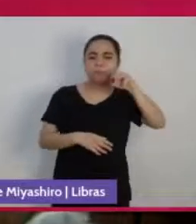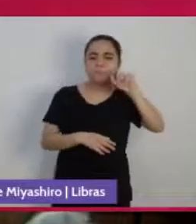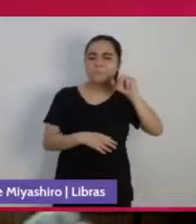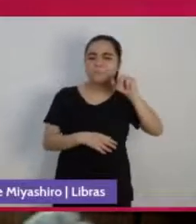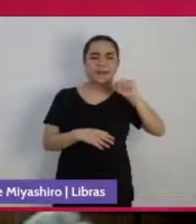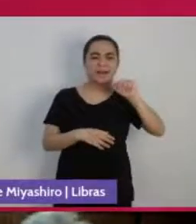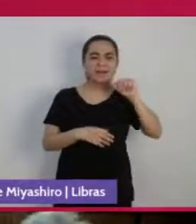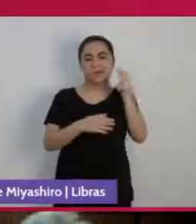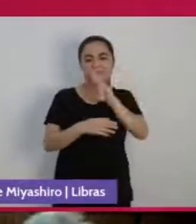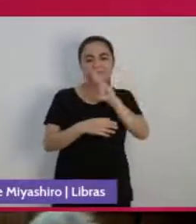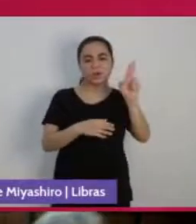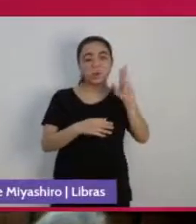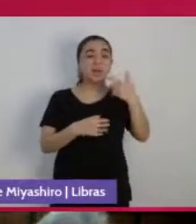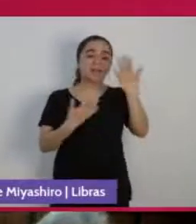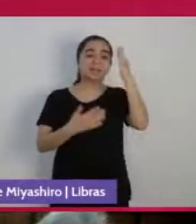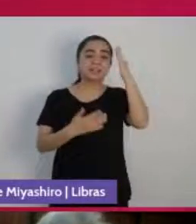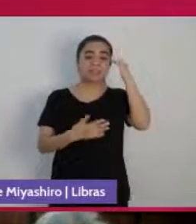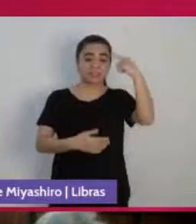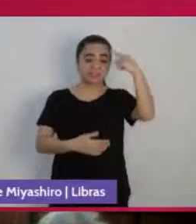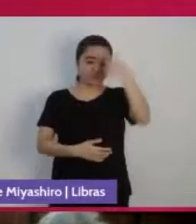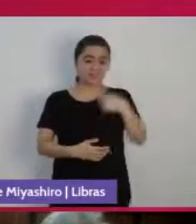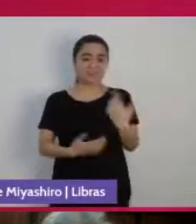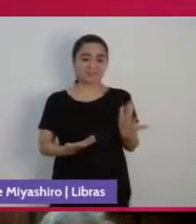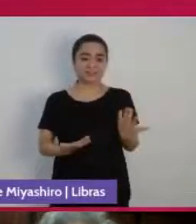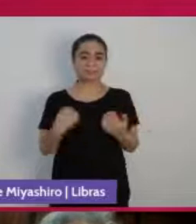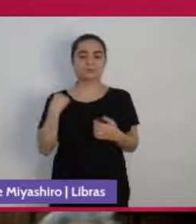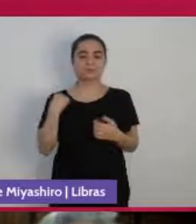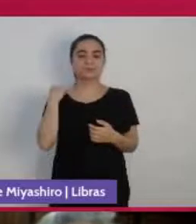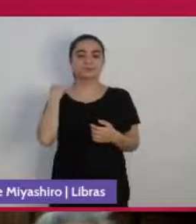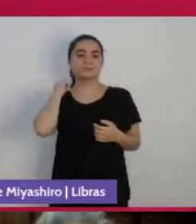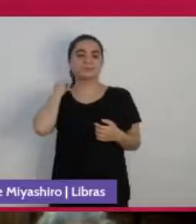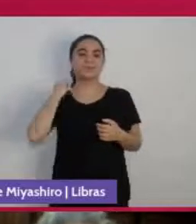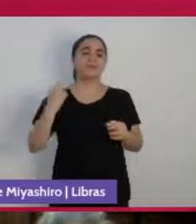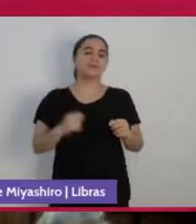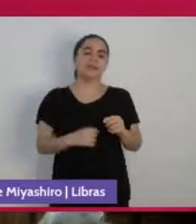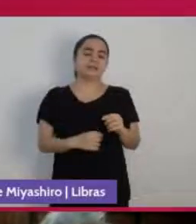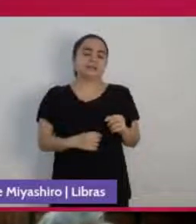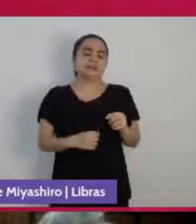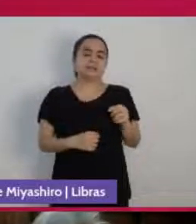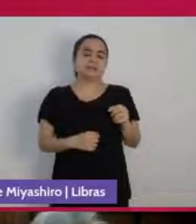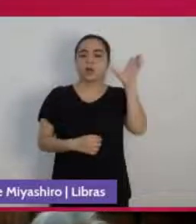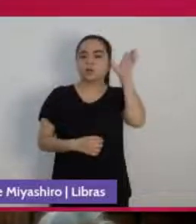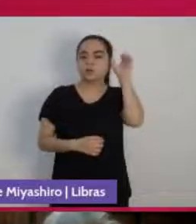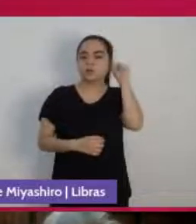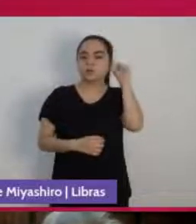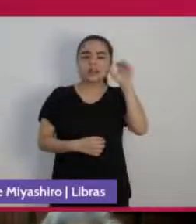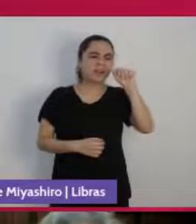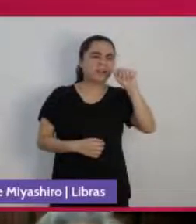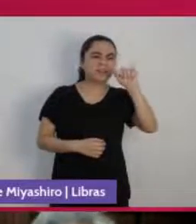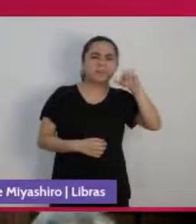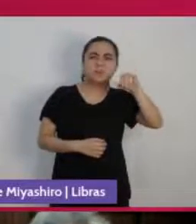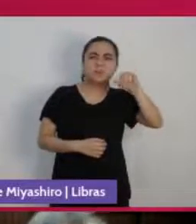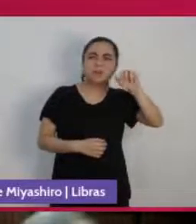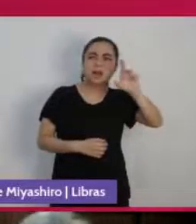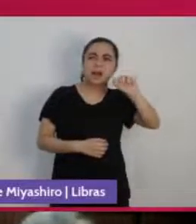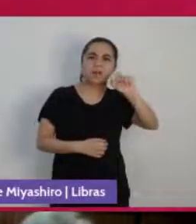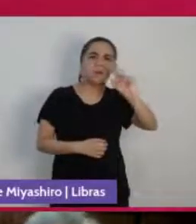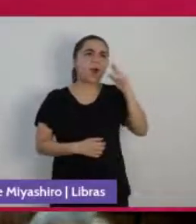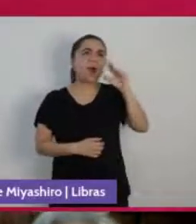Aí o pessoal já sabia que era eu, né? Escutava um nome parecido com Aymar, Mara, coisa assim,